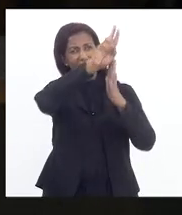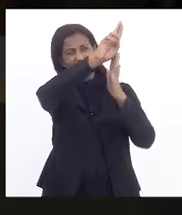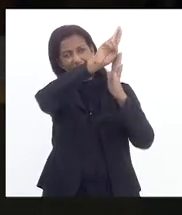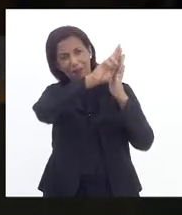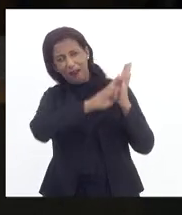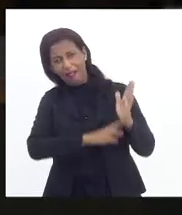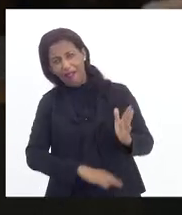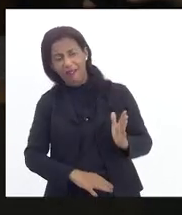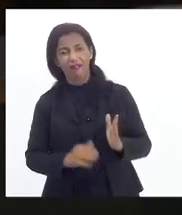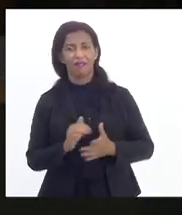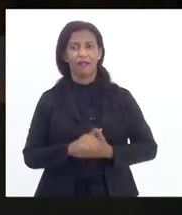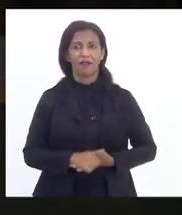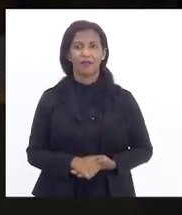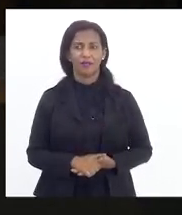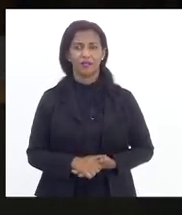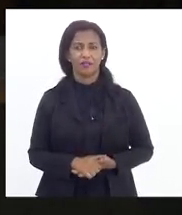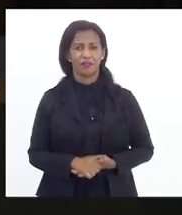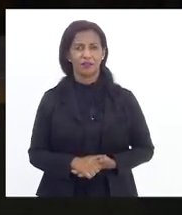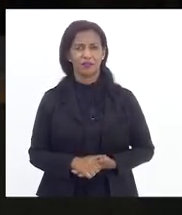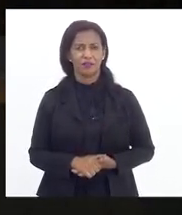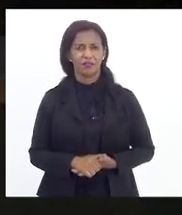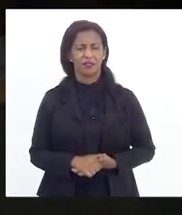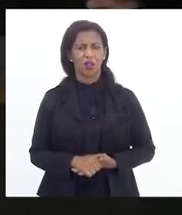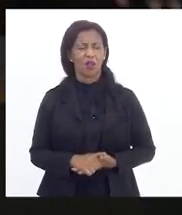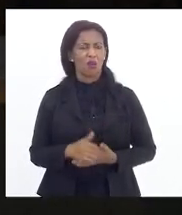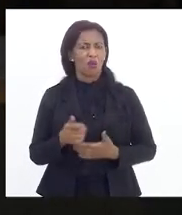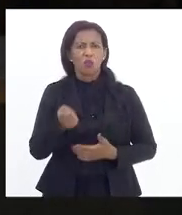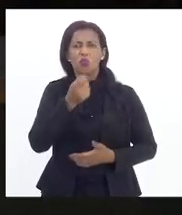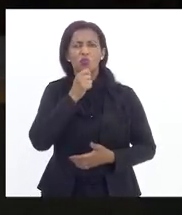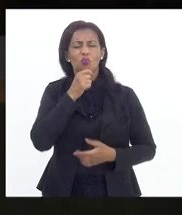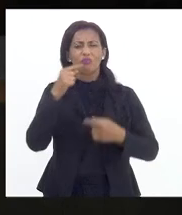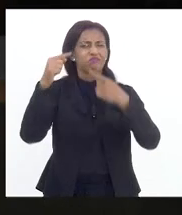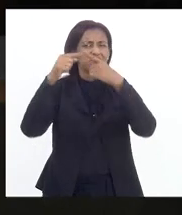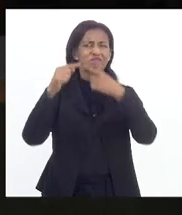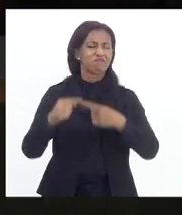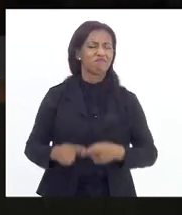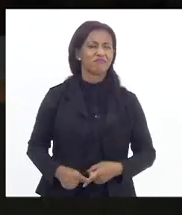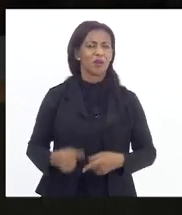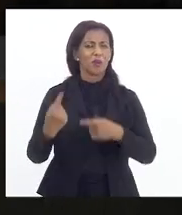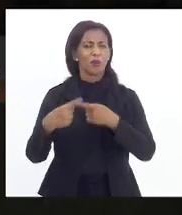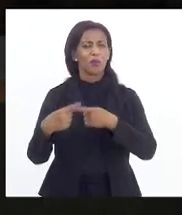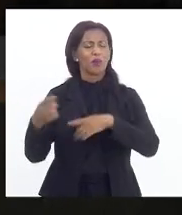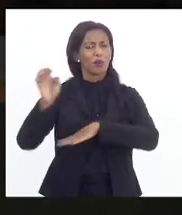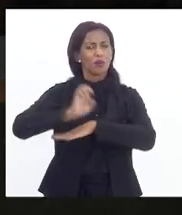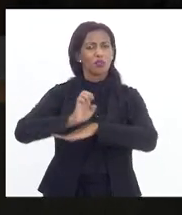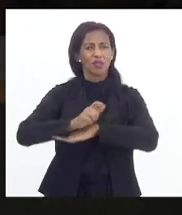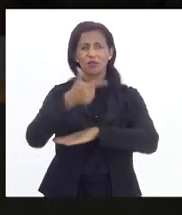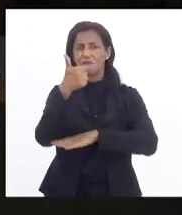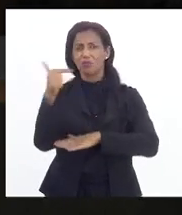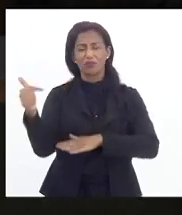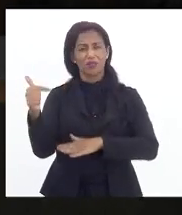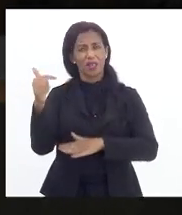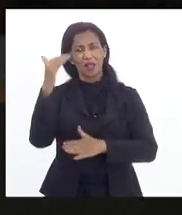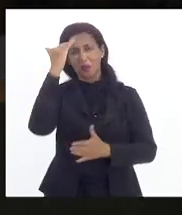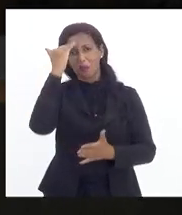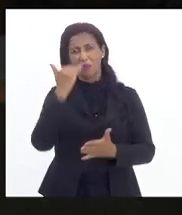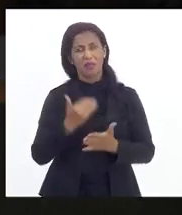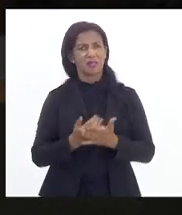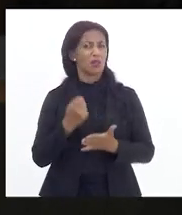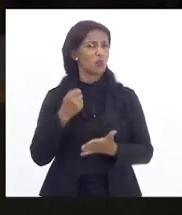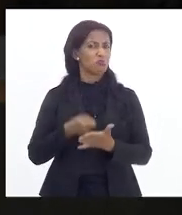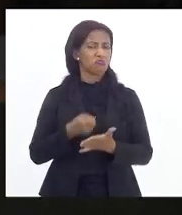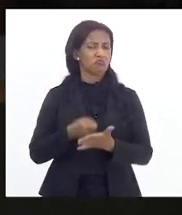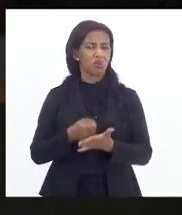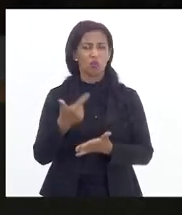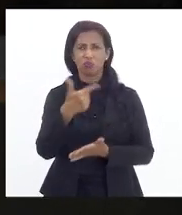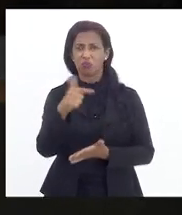transição absolutamente fora de propósito porque o estado não tem obrigação de cumprir aquelas Será que a reprodução